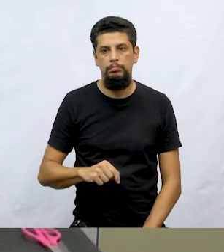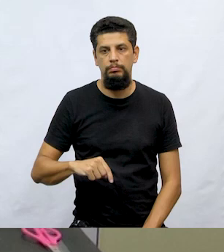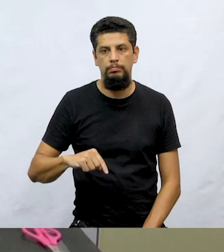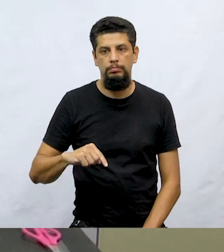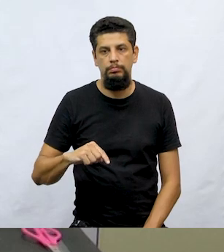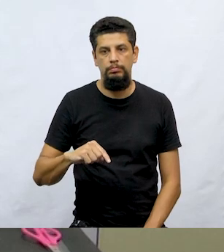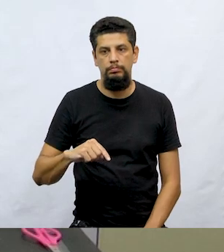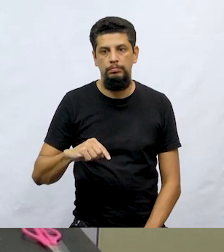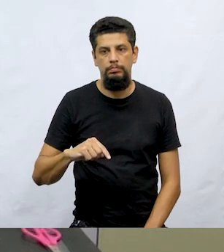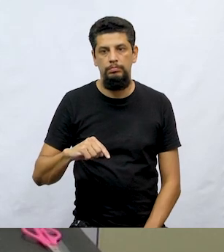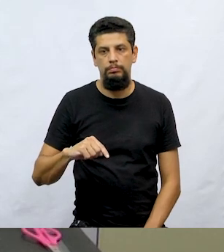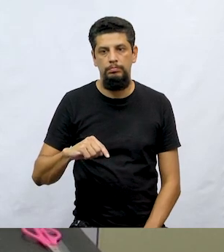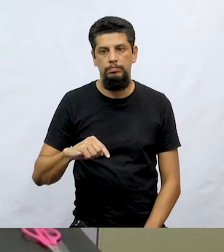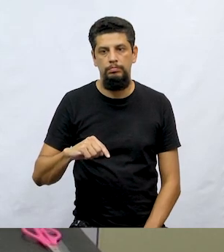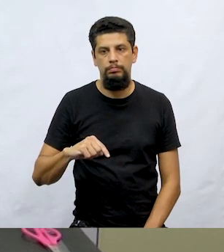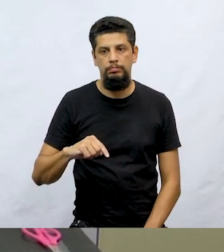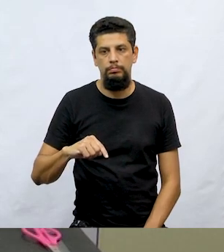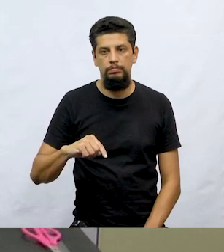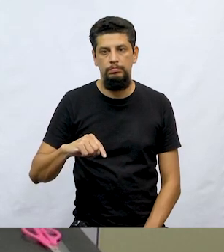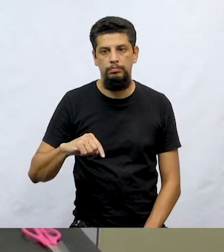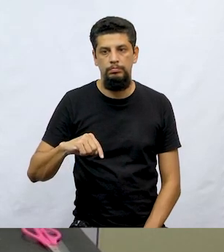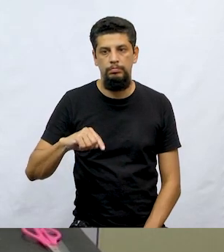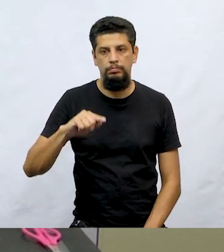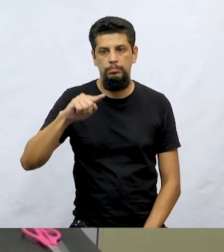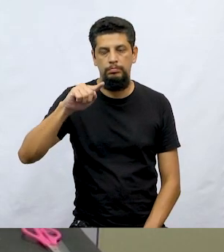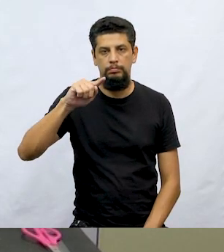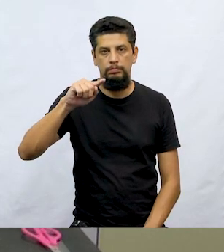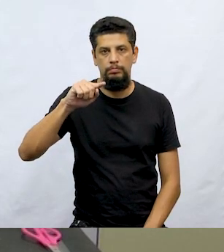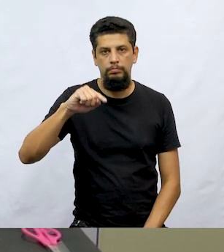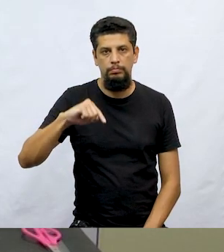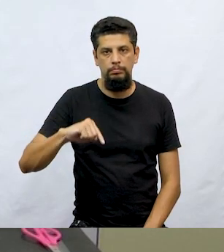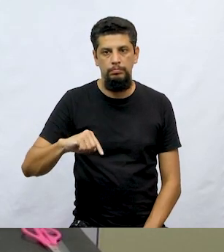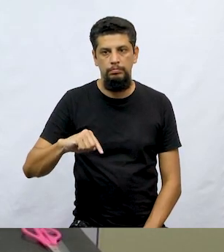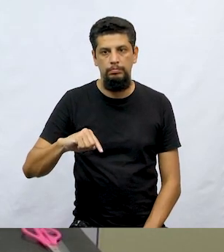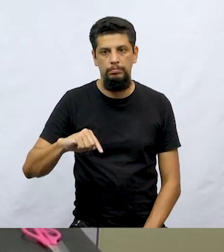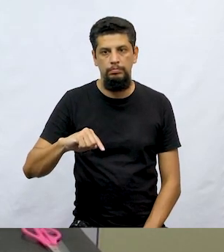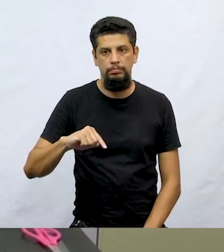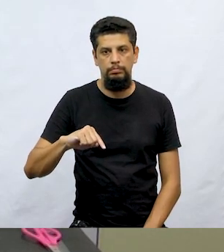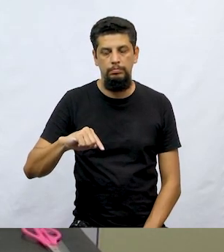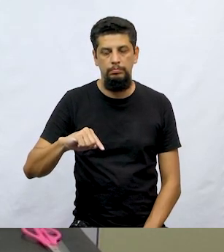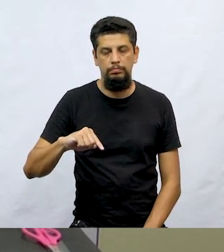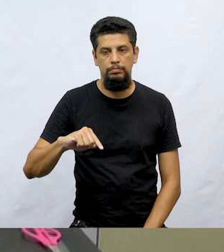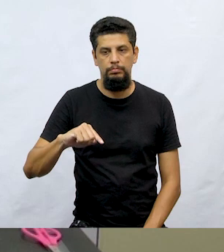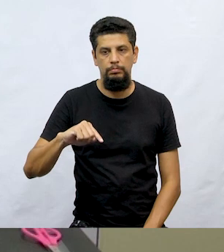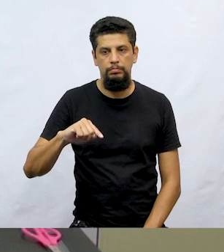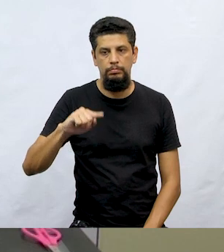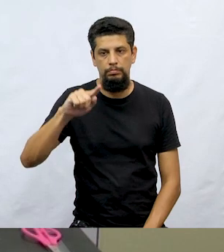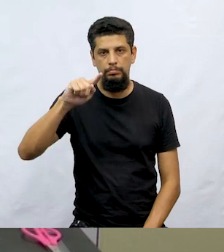E, M. A gente começa de cima para baixo, faz.